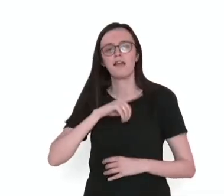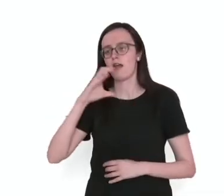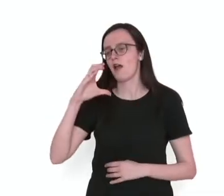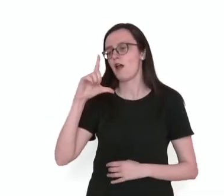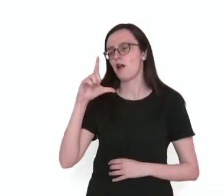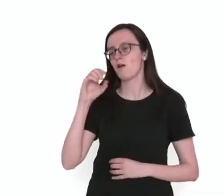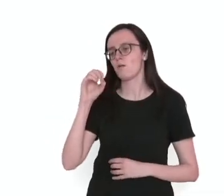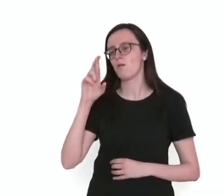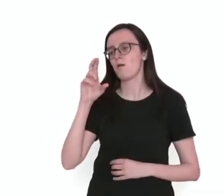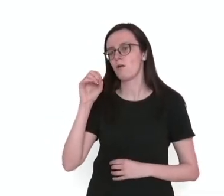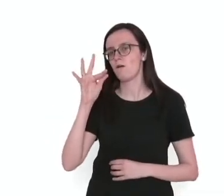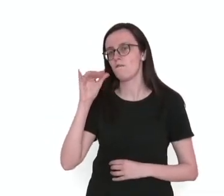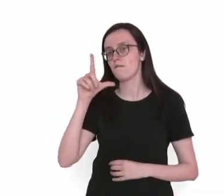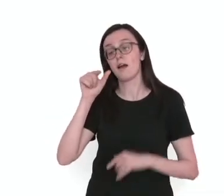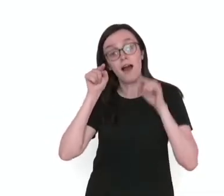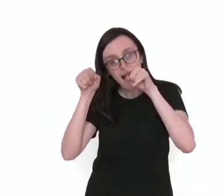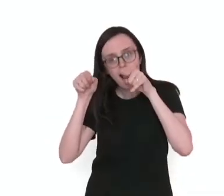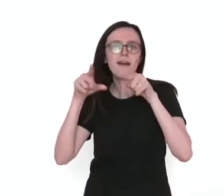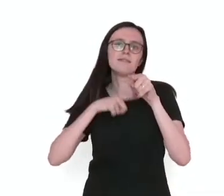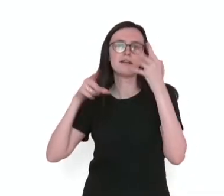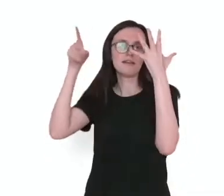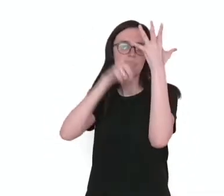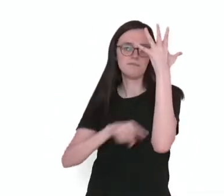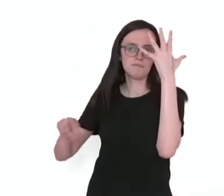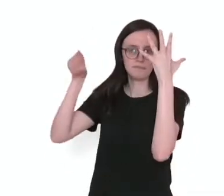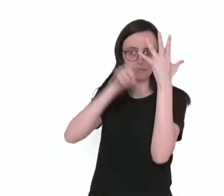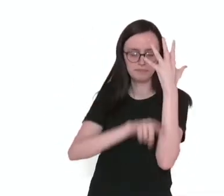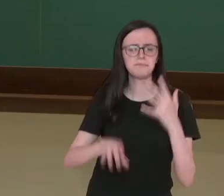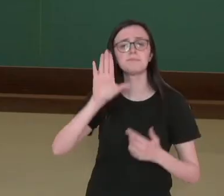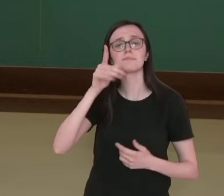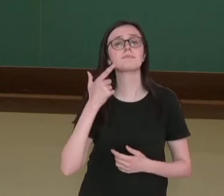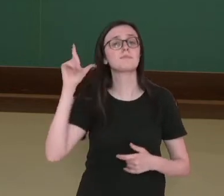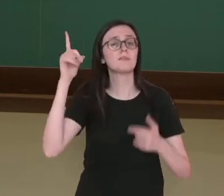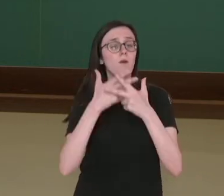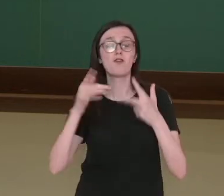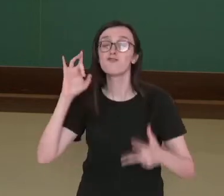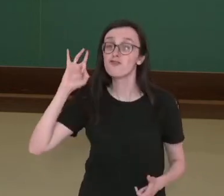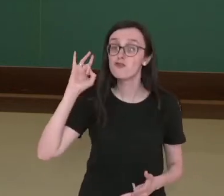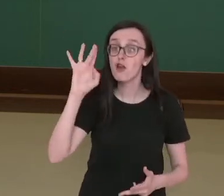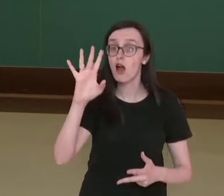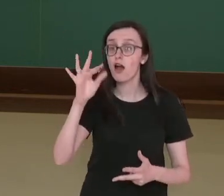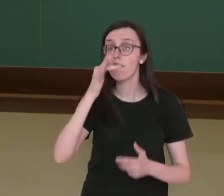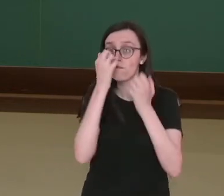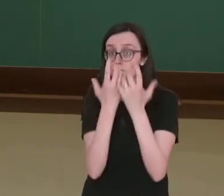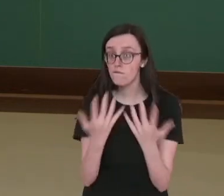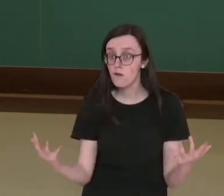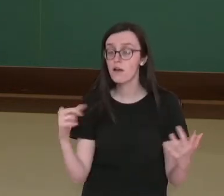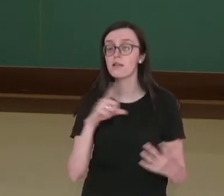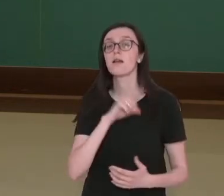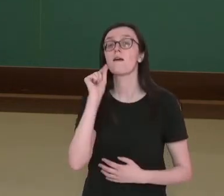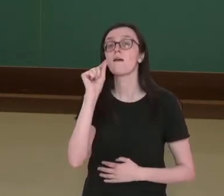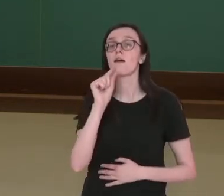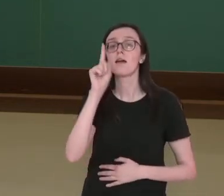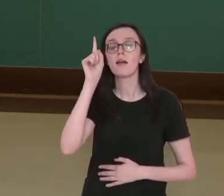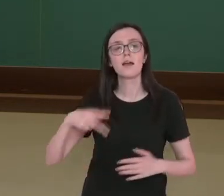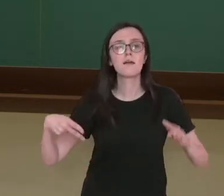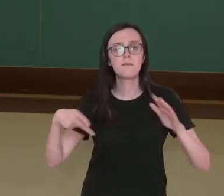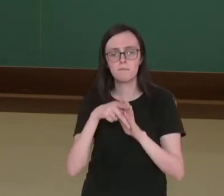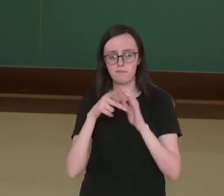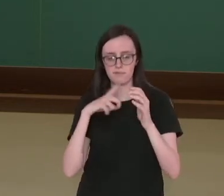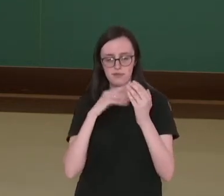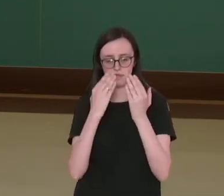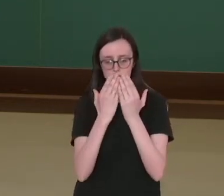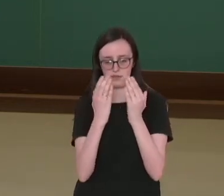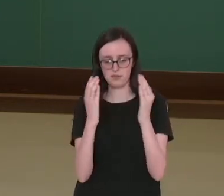aqui que acontece a fotossíntese. Outra coisa que só a célula vegetal tem é uma parede